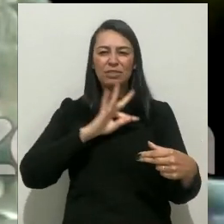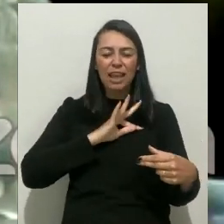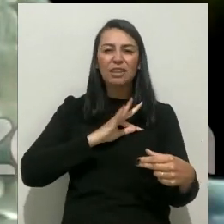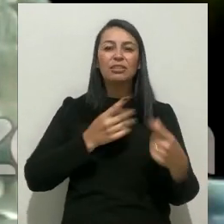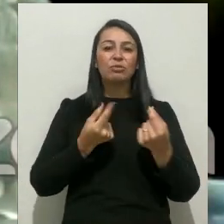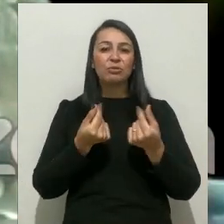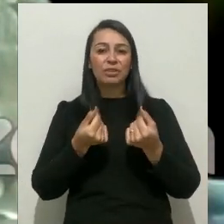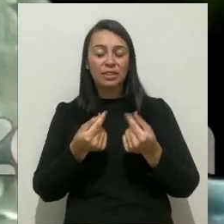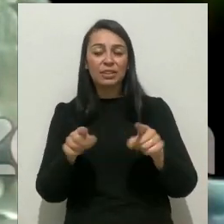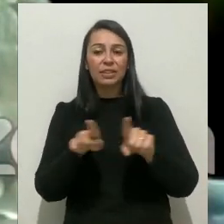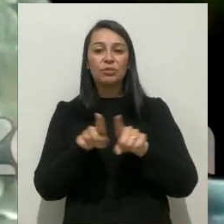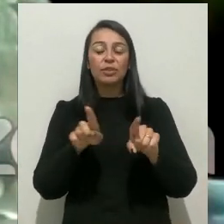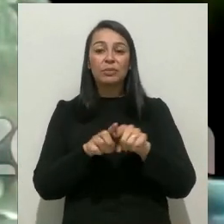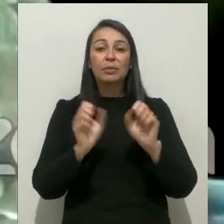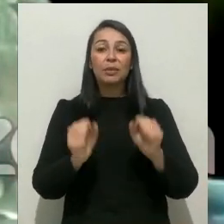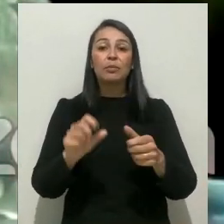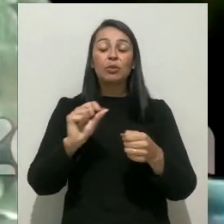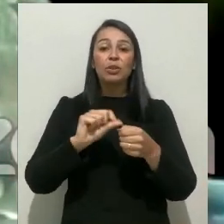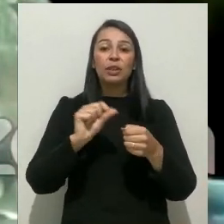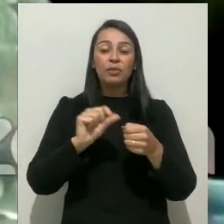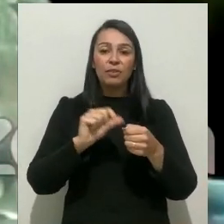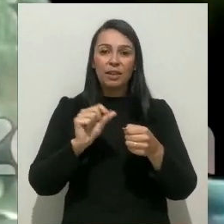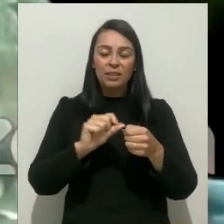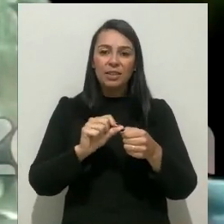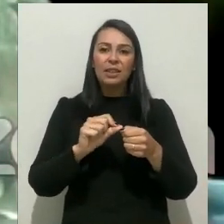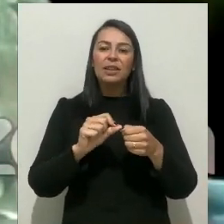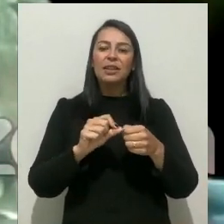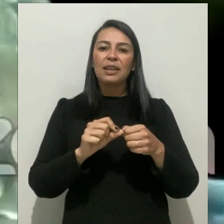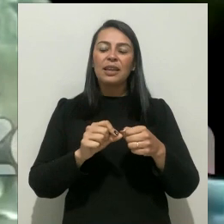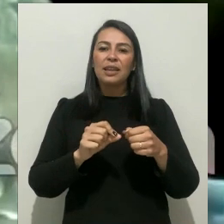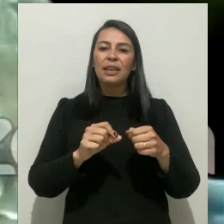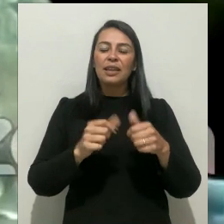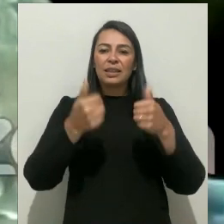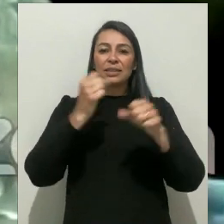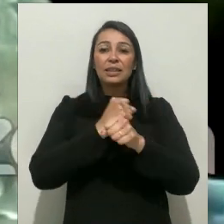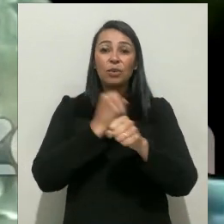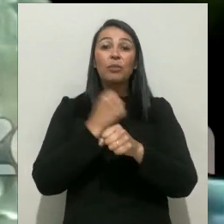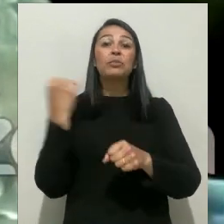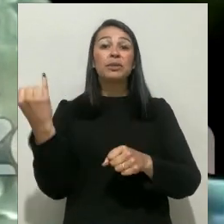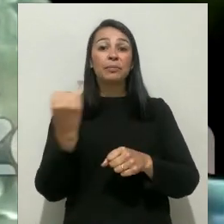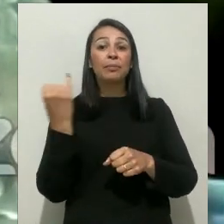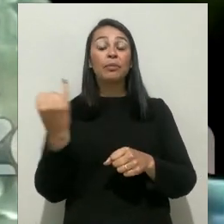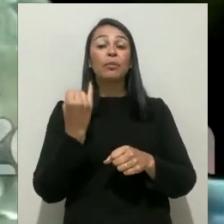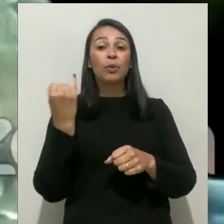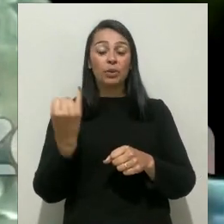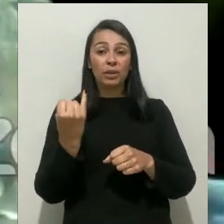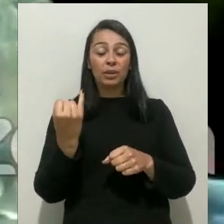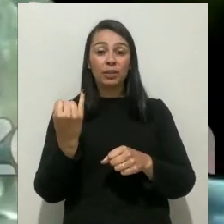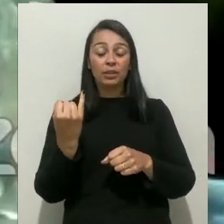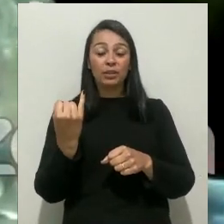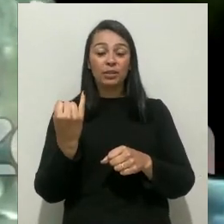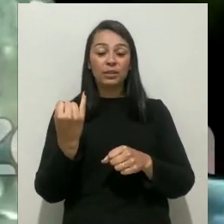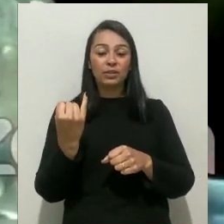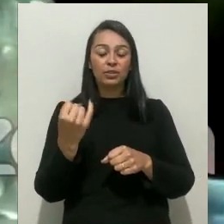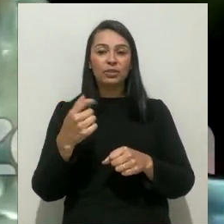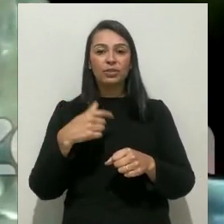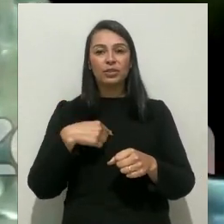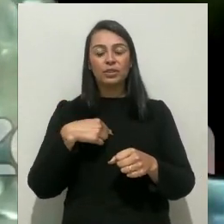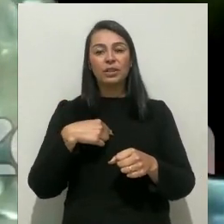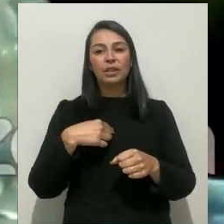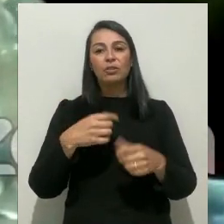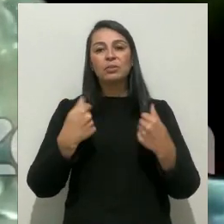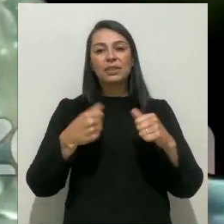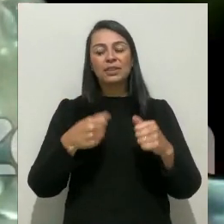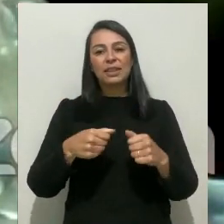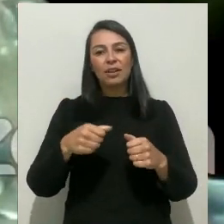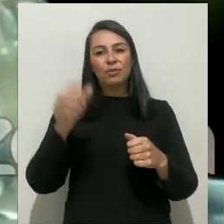financeiros na realização dessa parte importante de tão particularizada obra. Uma derradeira decisão restava